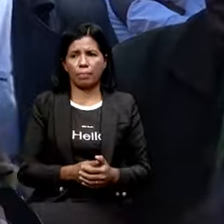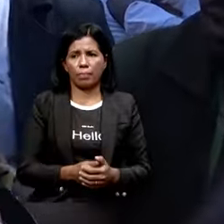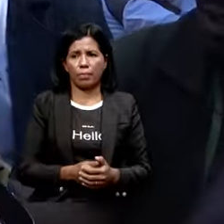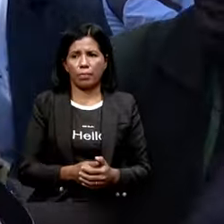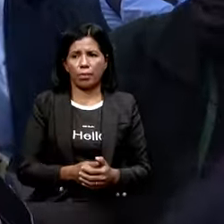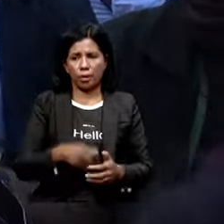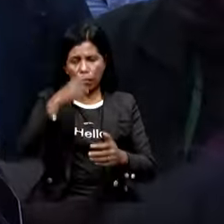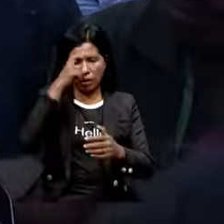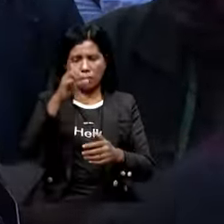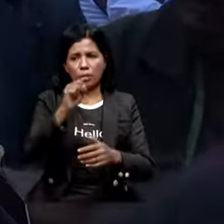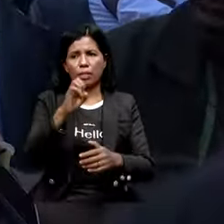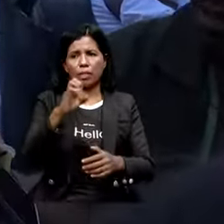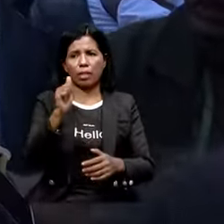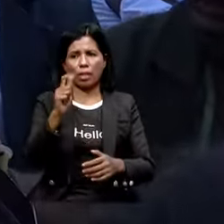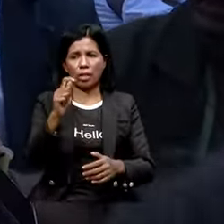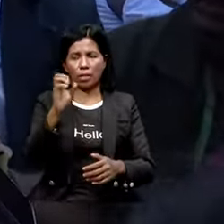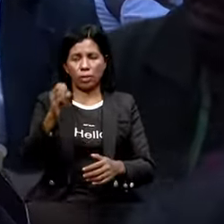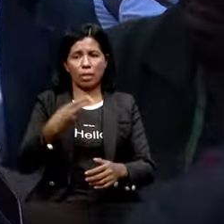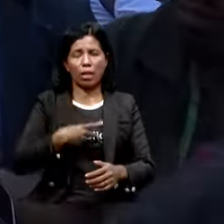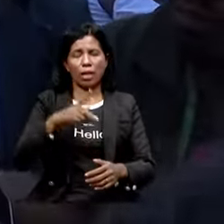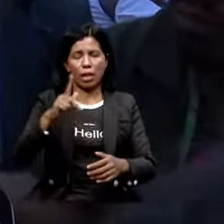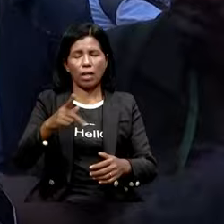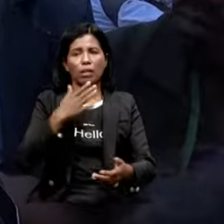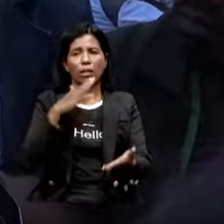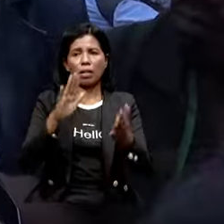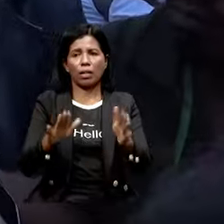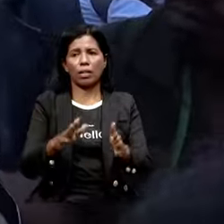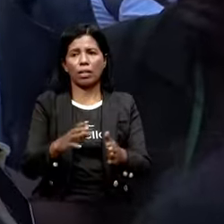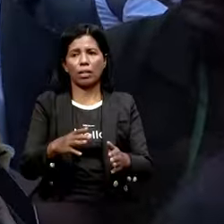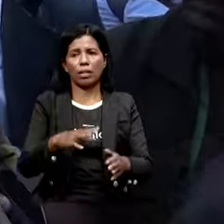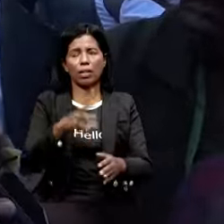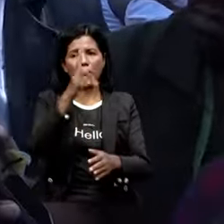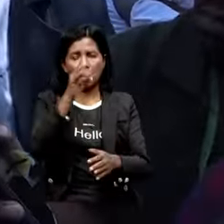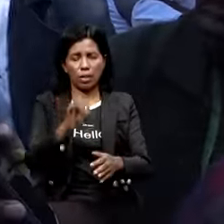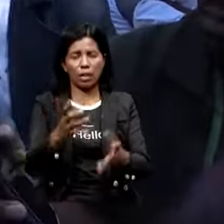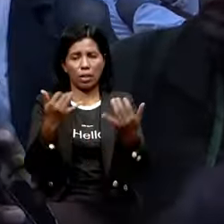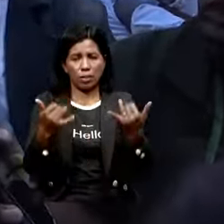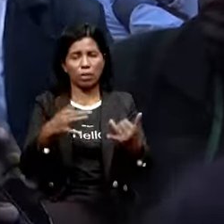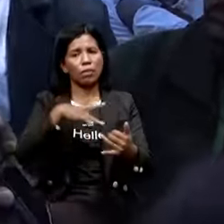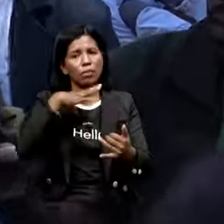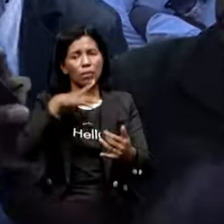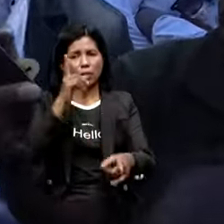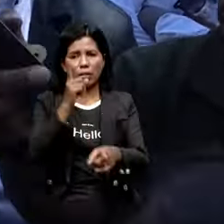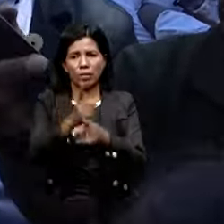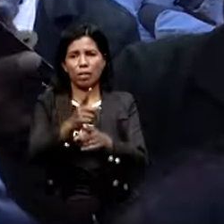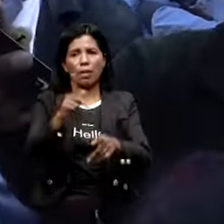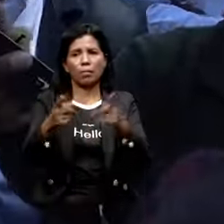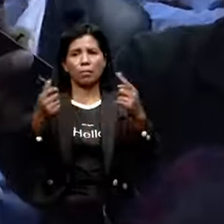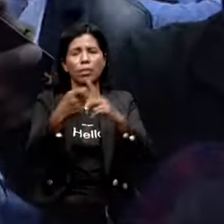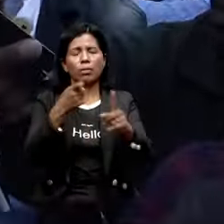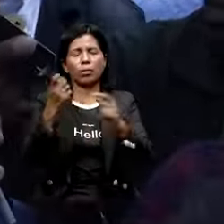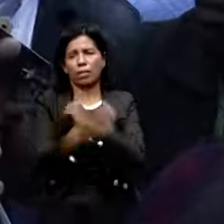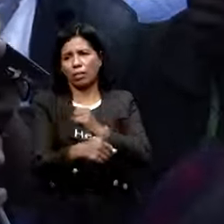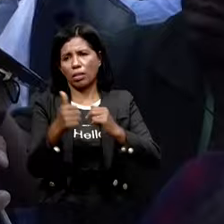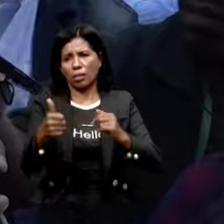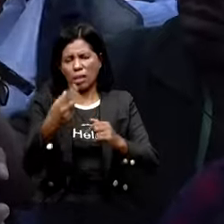Mas também aceitou, nem a alô, a né? Dile agora para fora, ele é. Fora de Deus. É uma maior gilio,